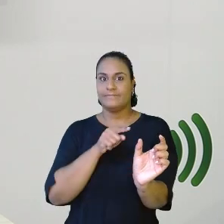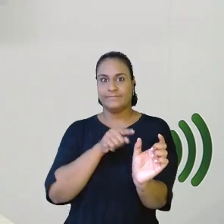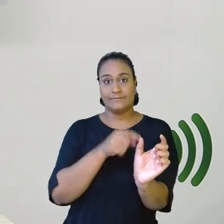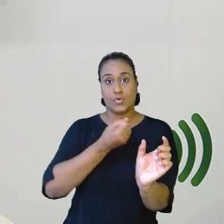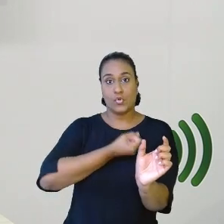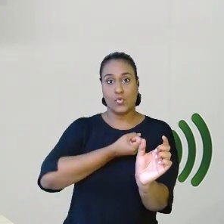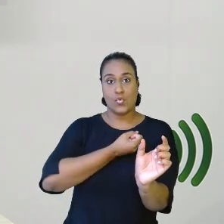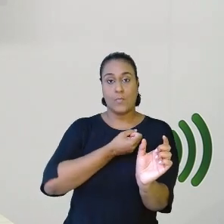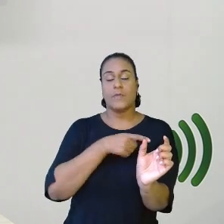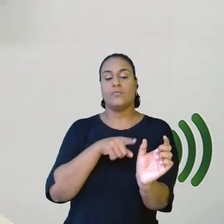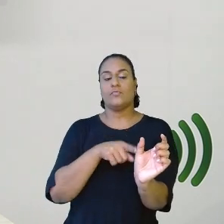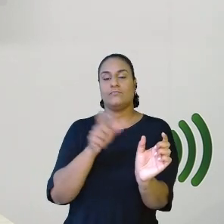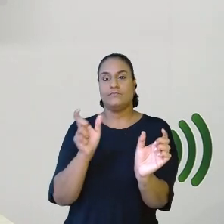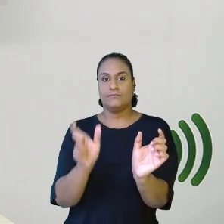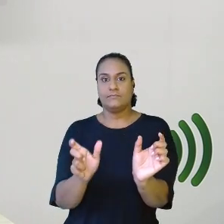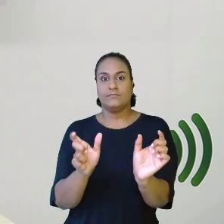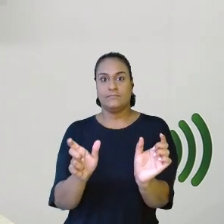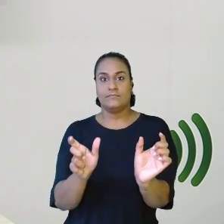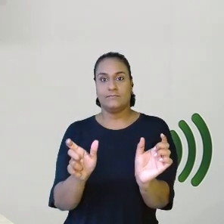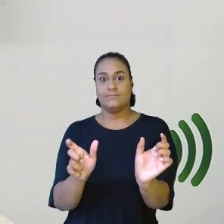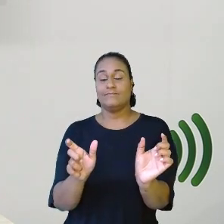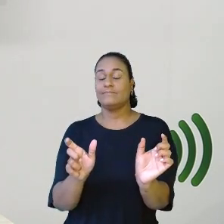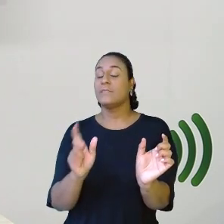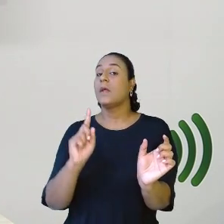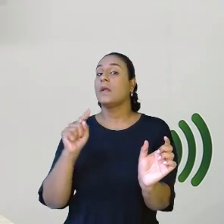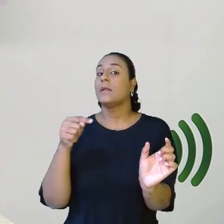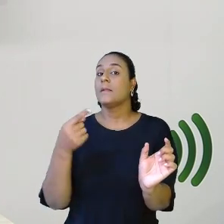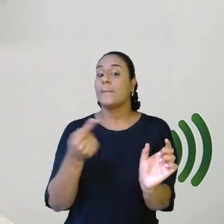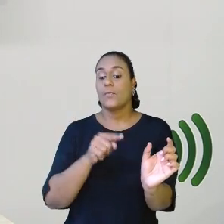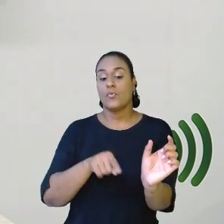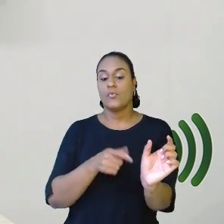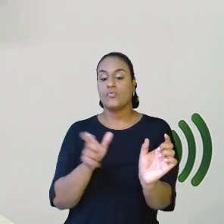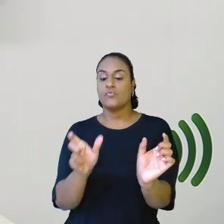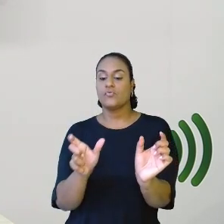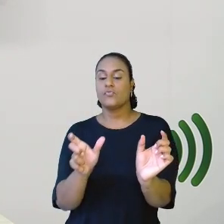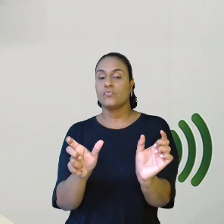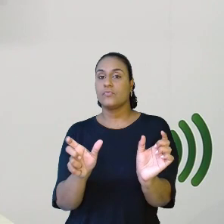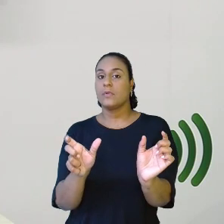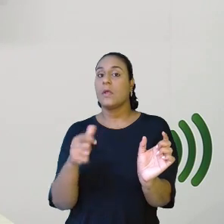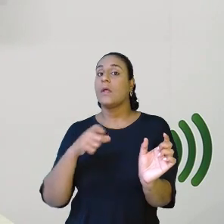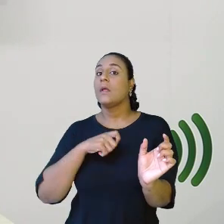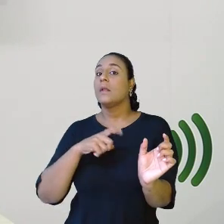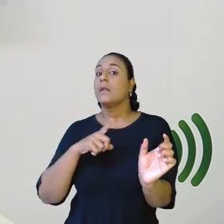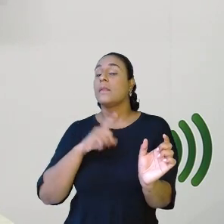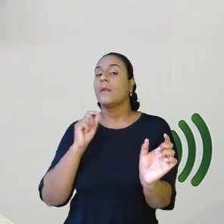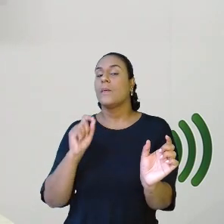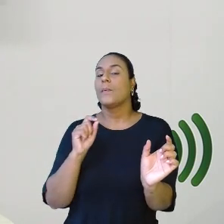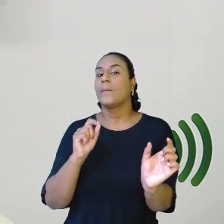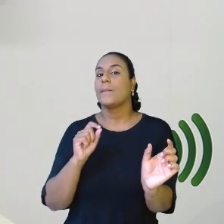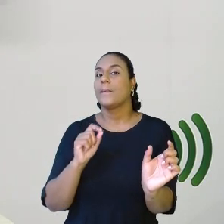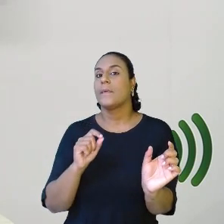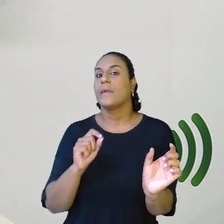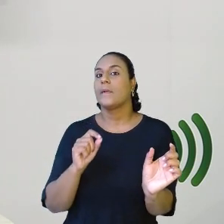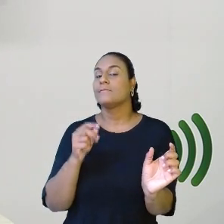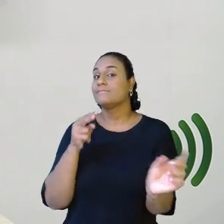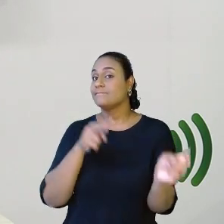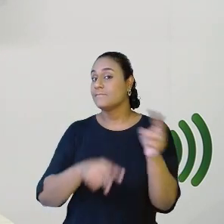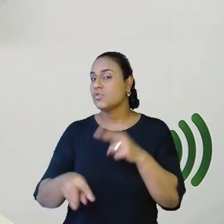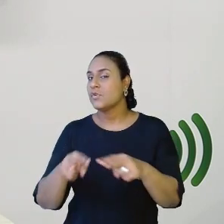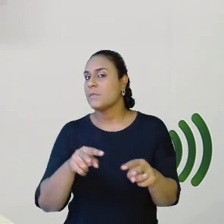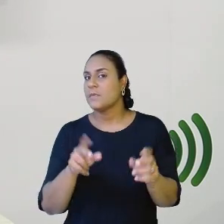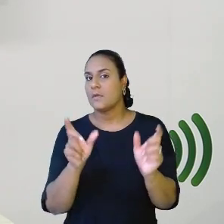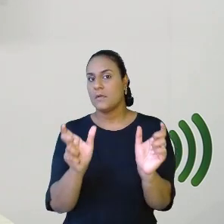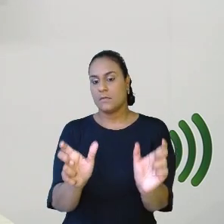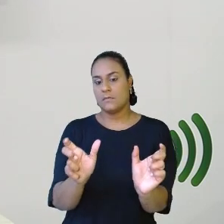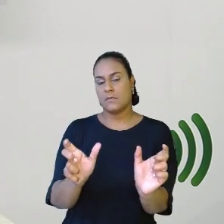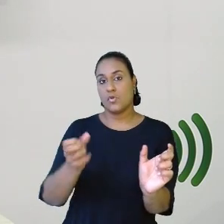da parte decimal. E depois da vírgula, nós temos aí, que vocês irão observar, é